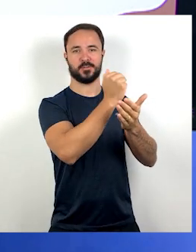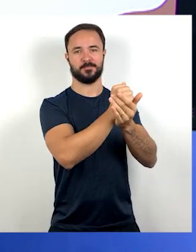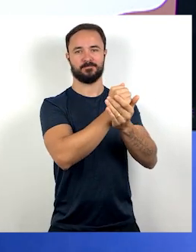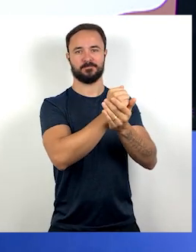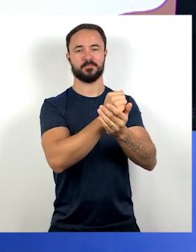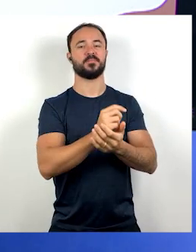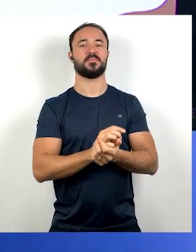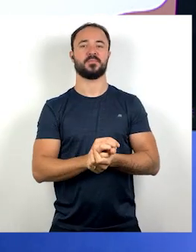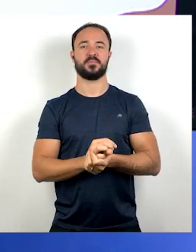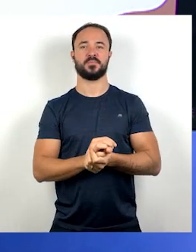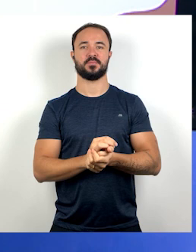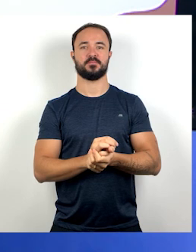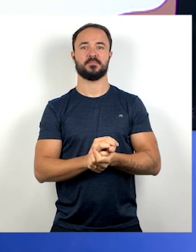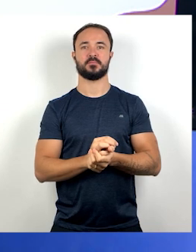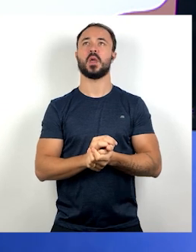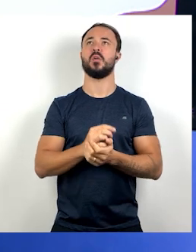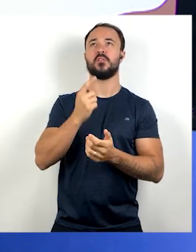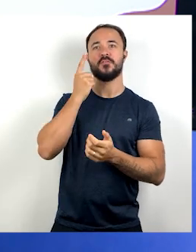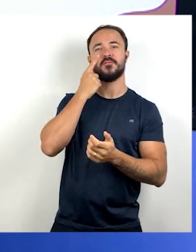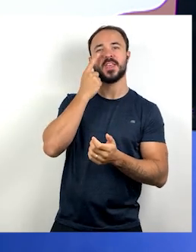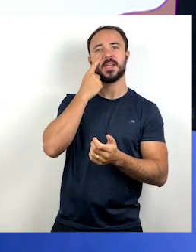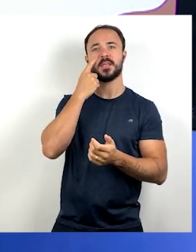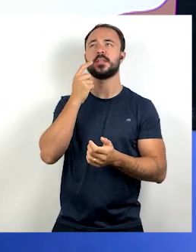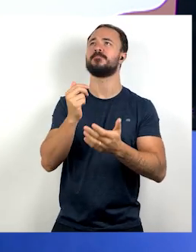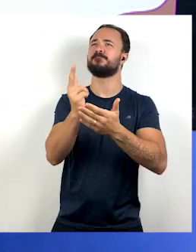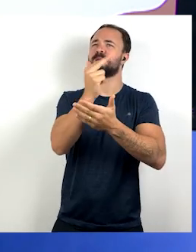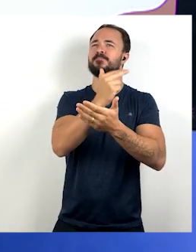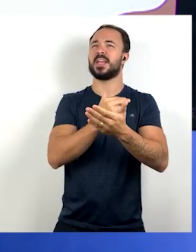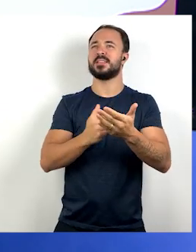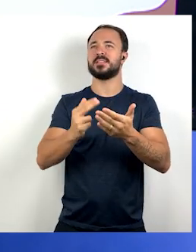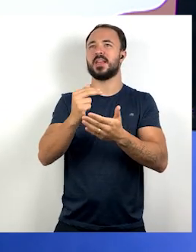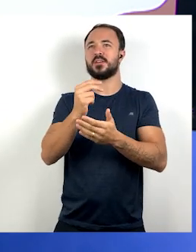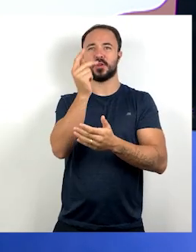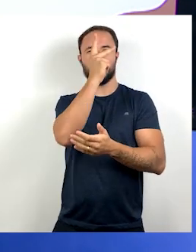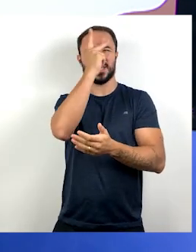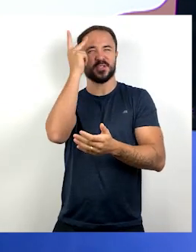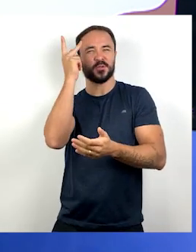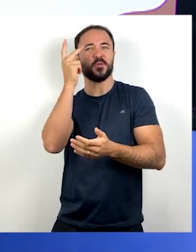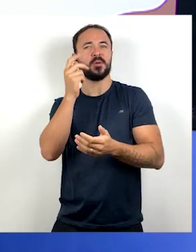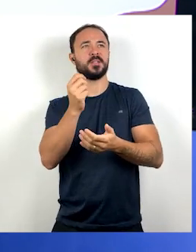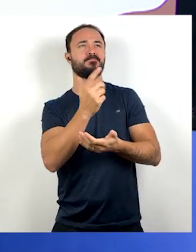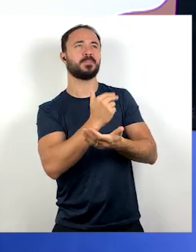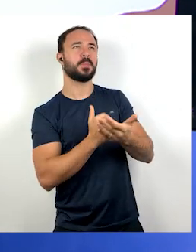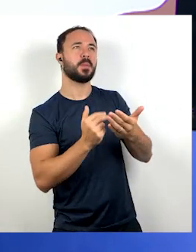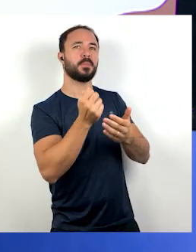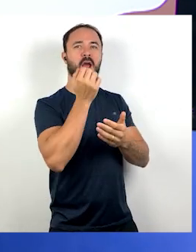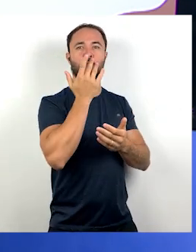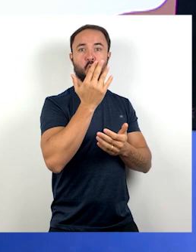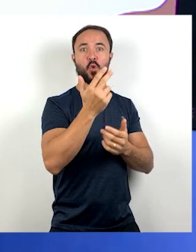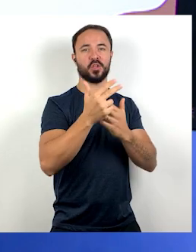gráficos, que são os quadrinhos, que são os balões, que são as expressões faciais das personagens.